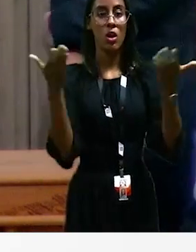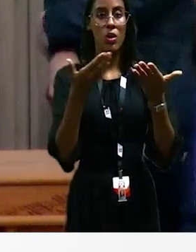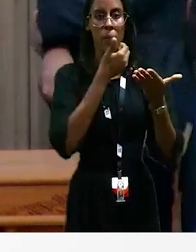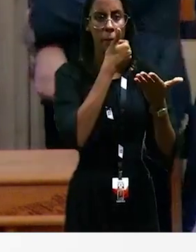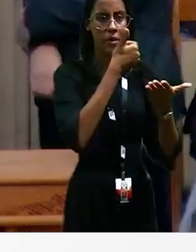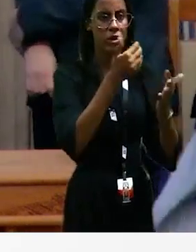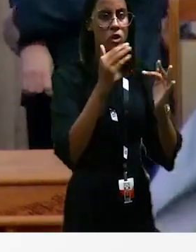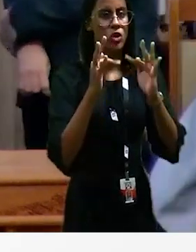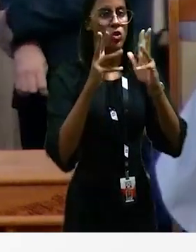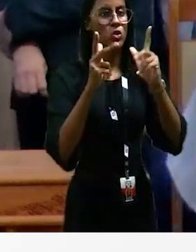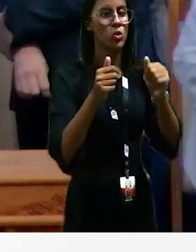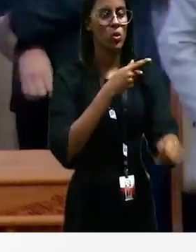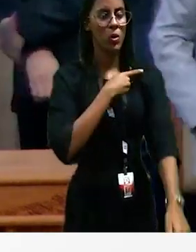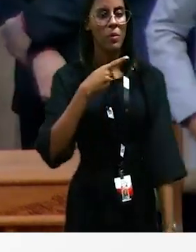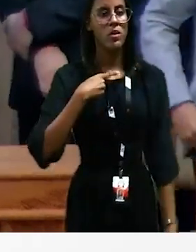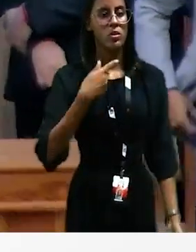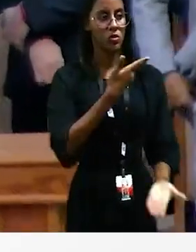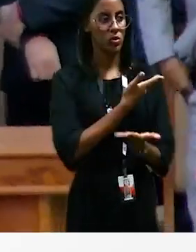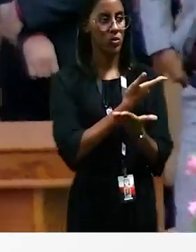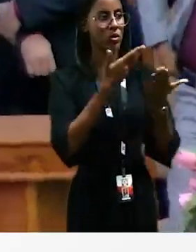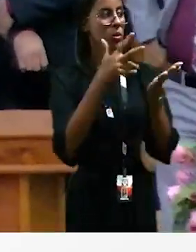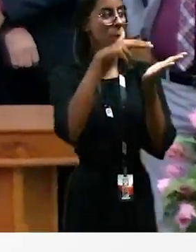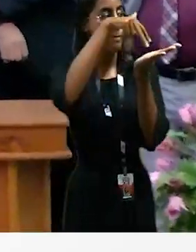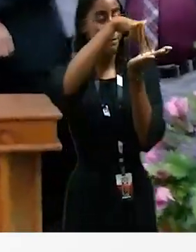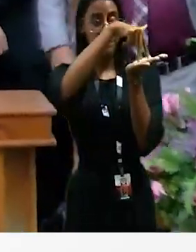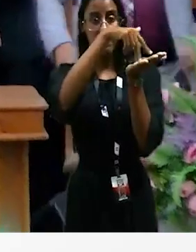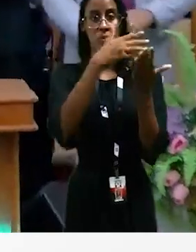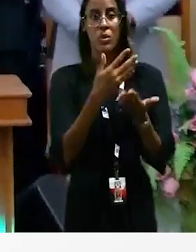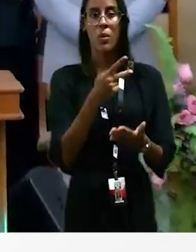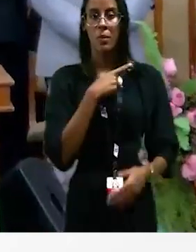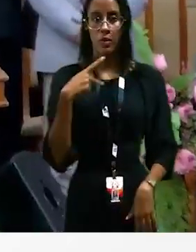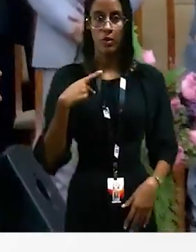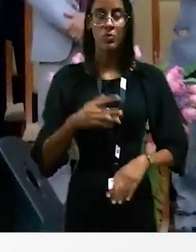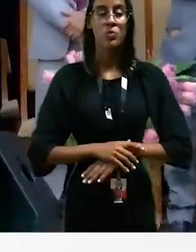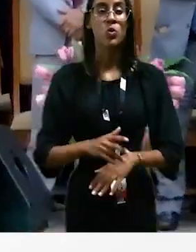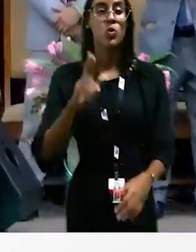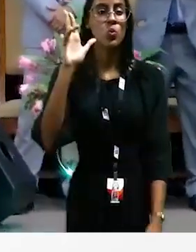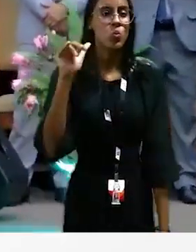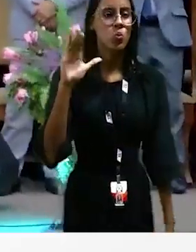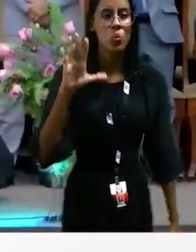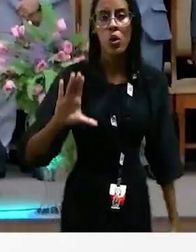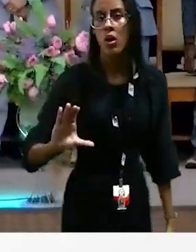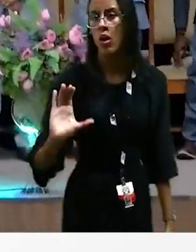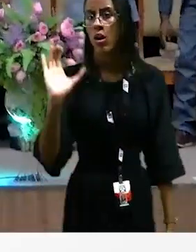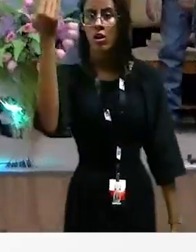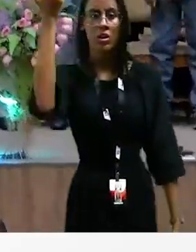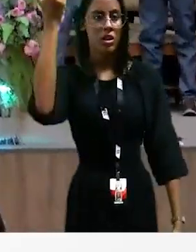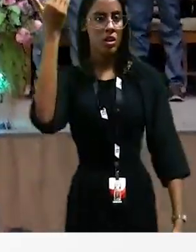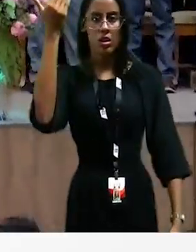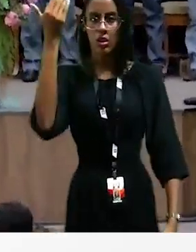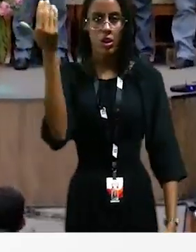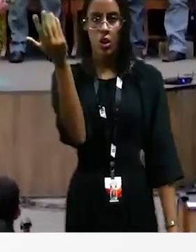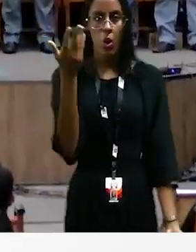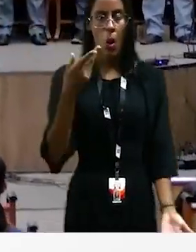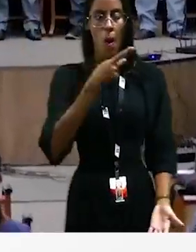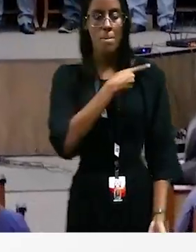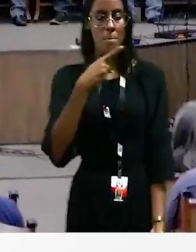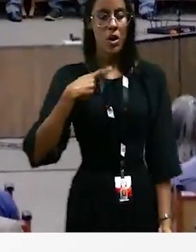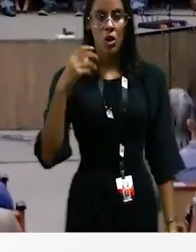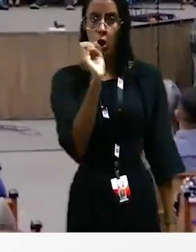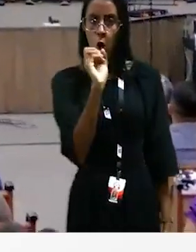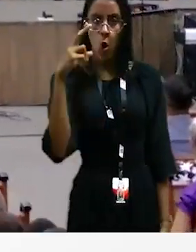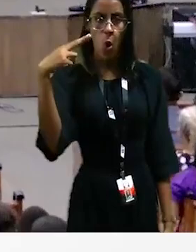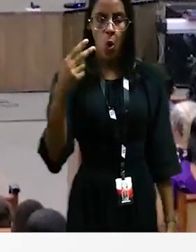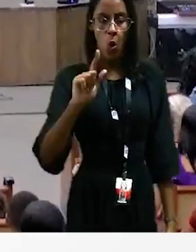esses pastores nunca aqui na sociedade ou num bairro nosso se viu um pastor desse ou um membro